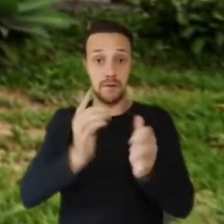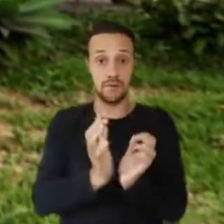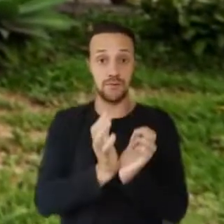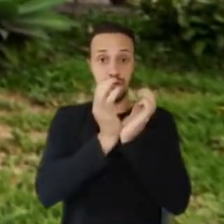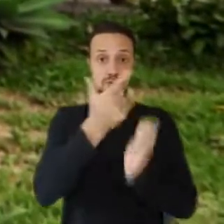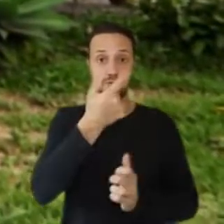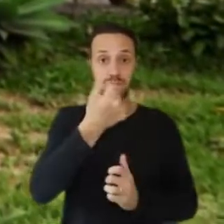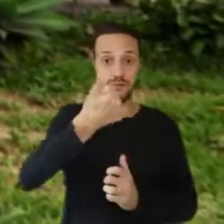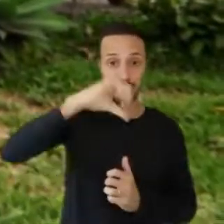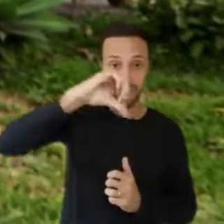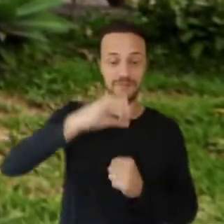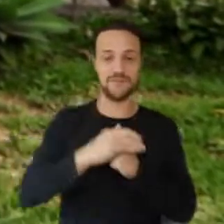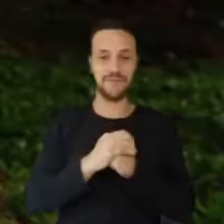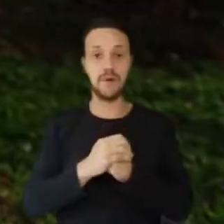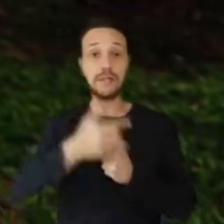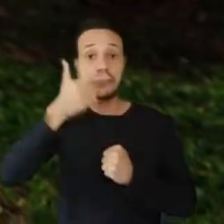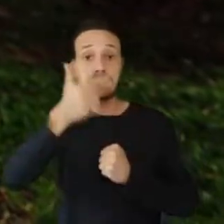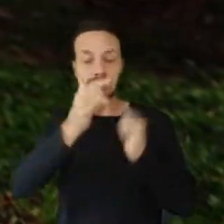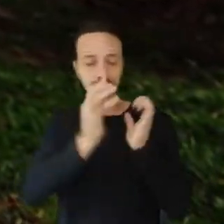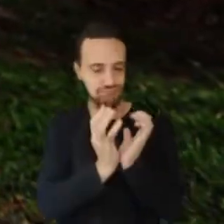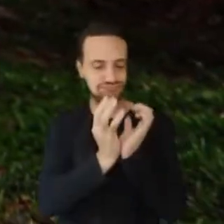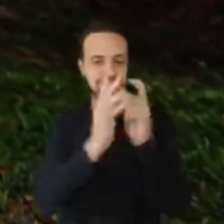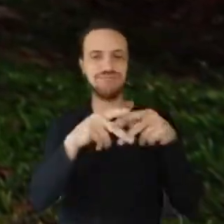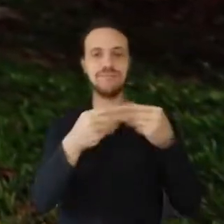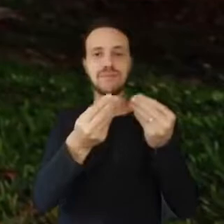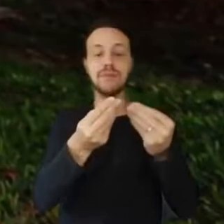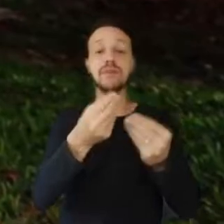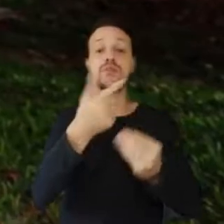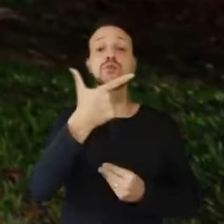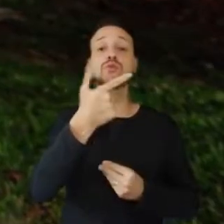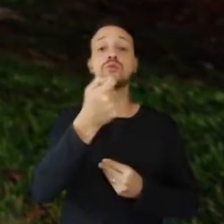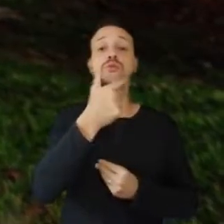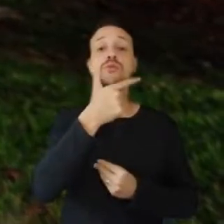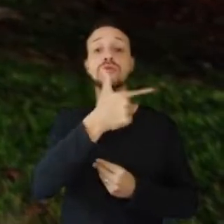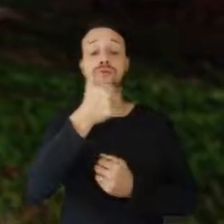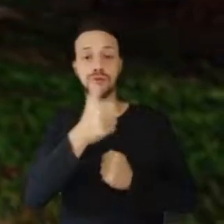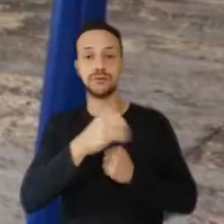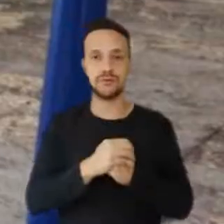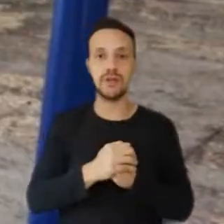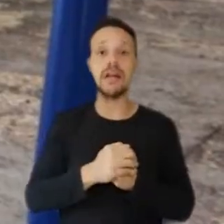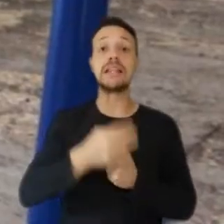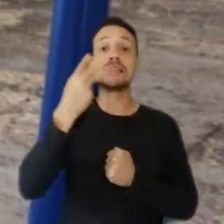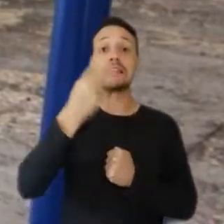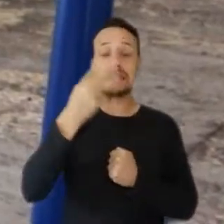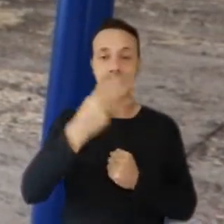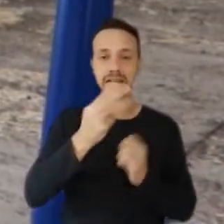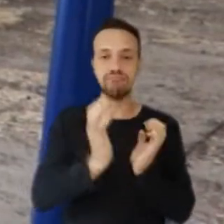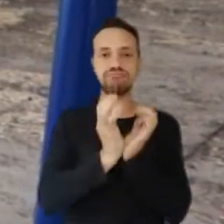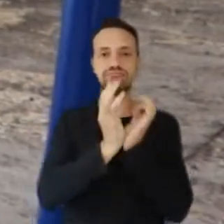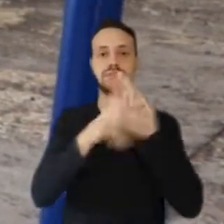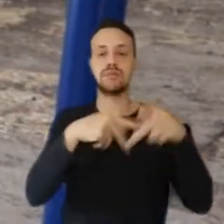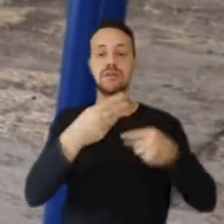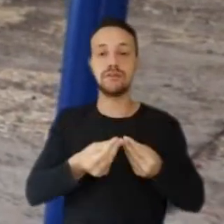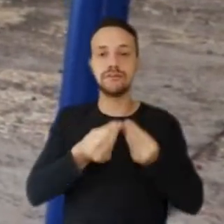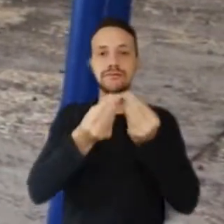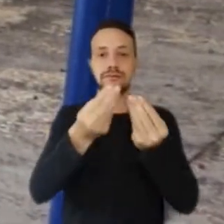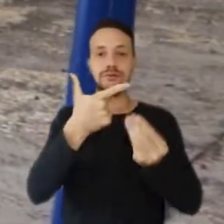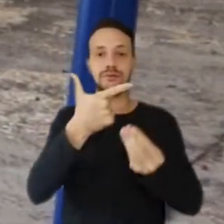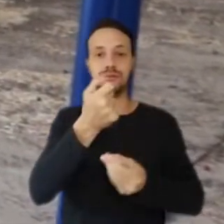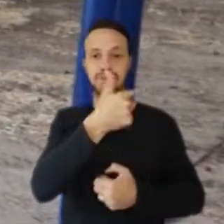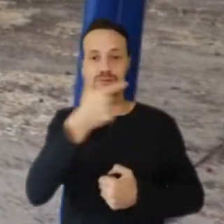primeiro prêmio foi em 2019. O segundo prêmio foi em 2021. O terceiro prêmio veio neste ano,